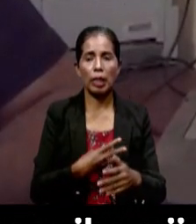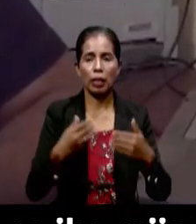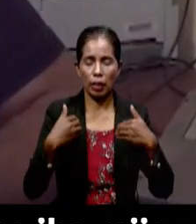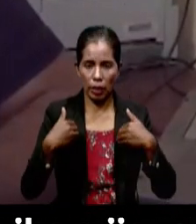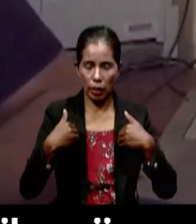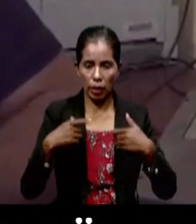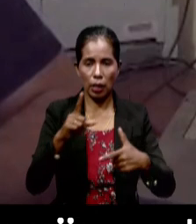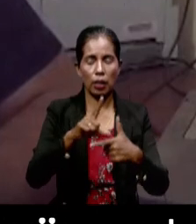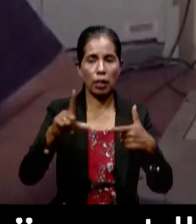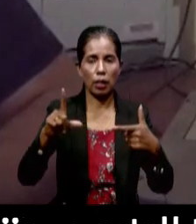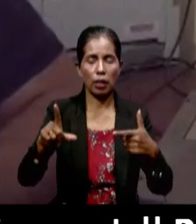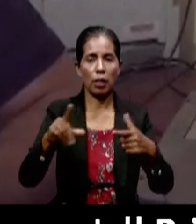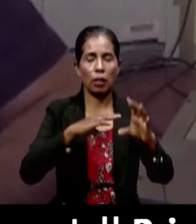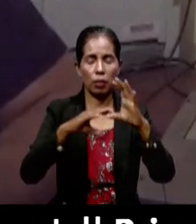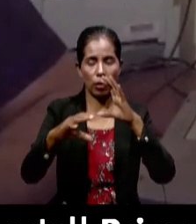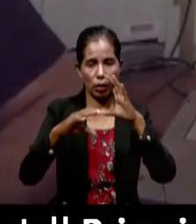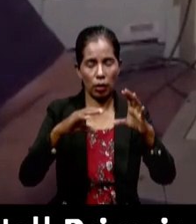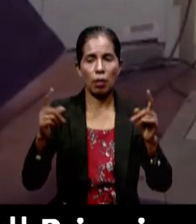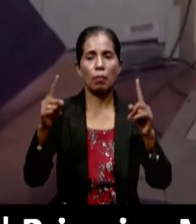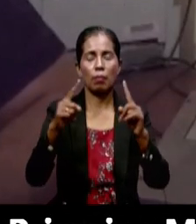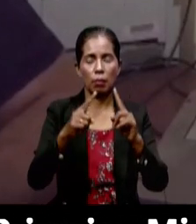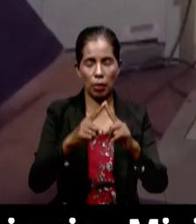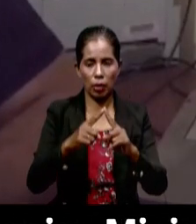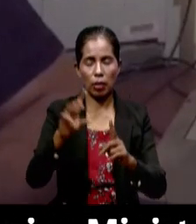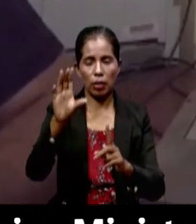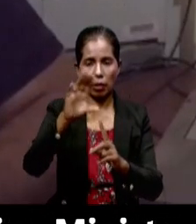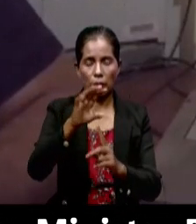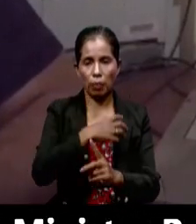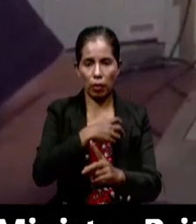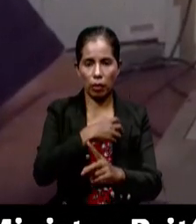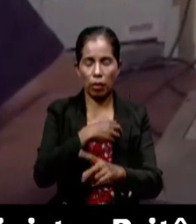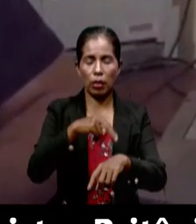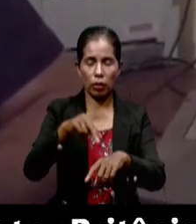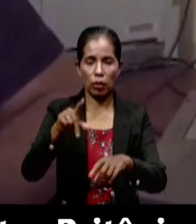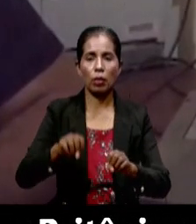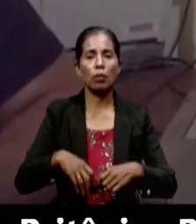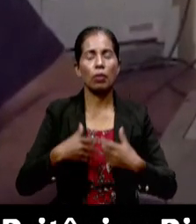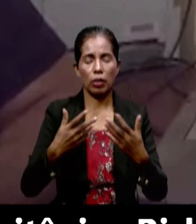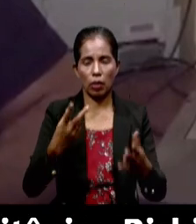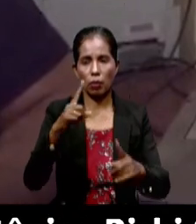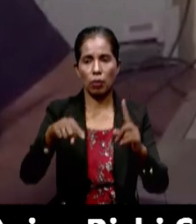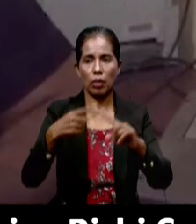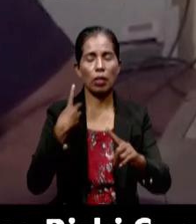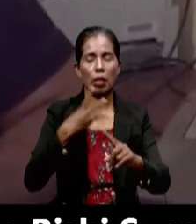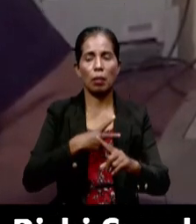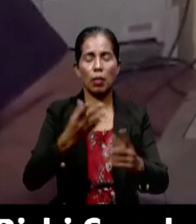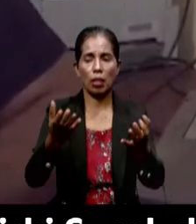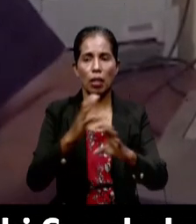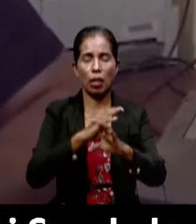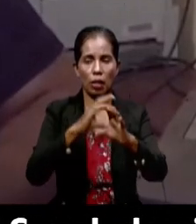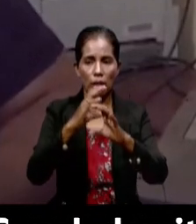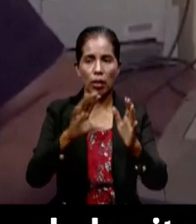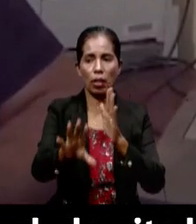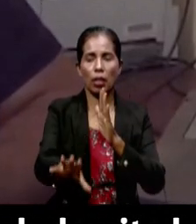linha contacto com vai ia comando nacional liliu o insa o engira a minha careta seria atretan